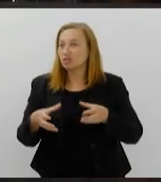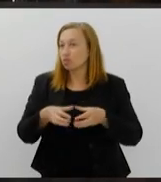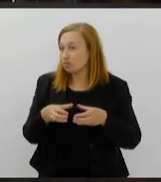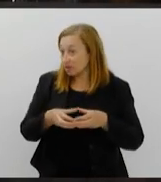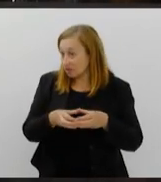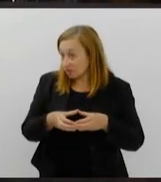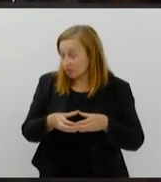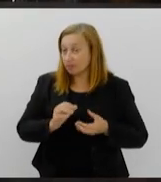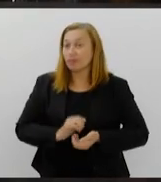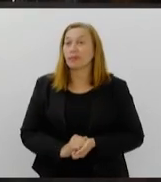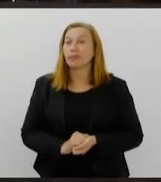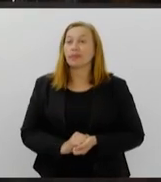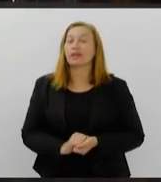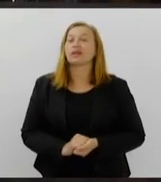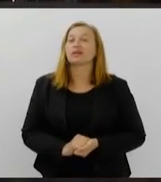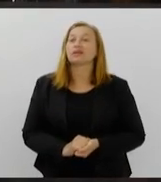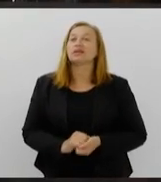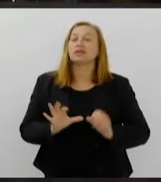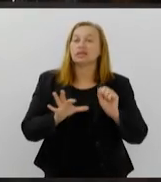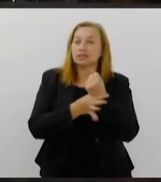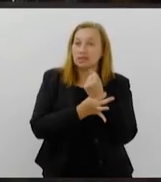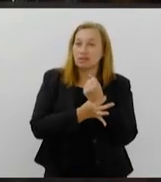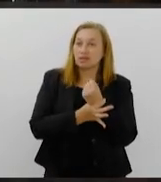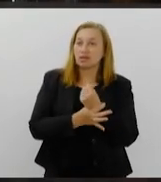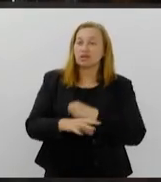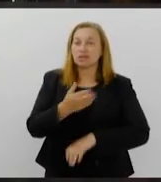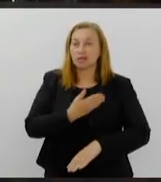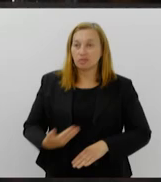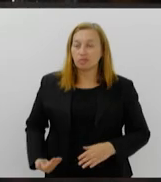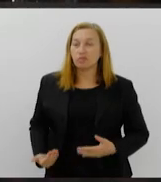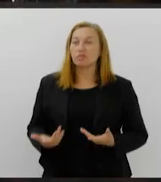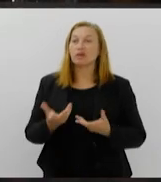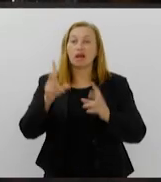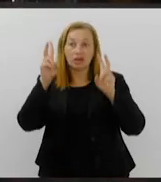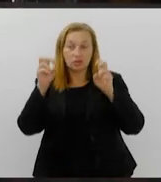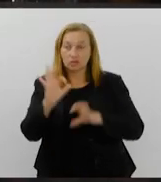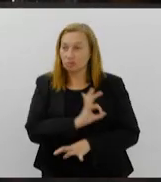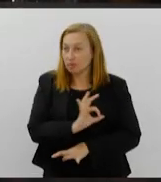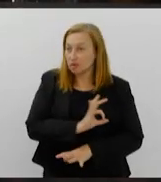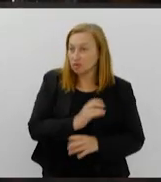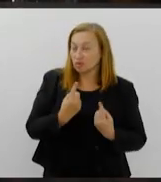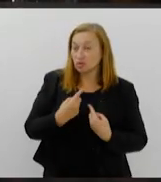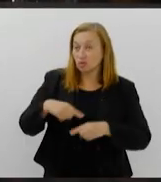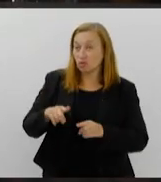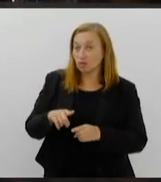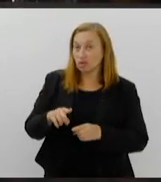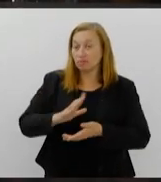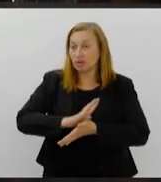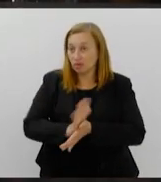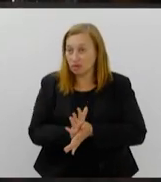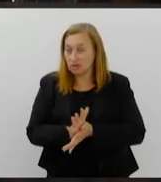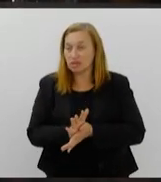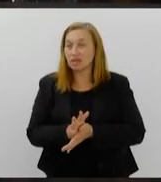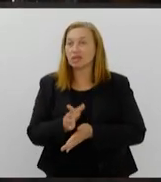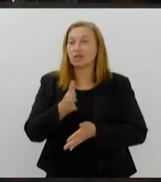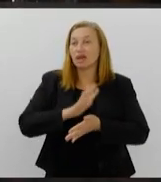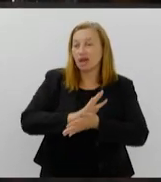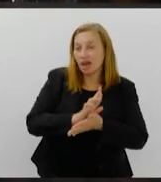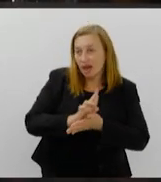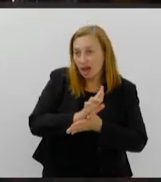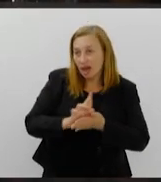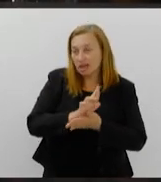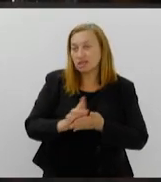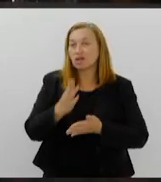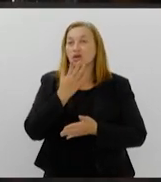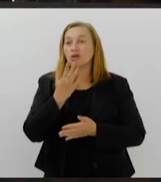comissões de Segurança Pública, Assuntos de Polícia, Combate às Discriminações e Preconceito de Raça, Cor,